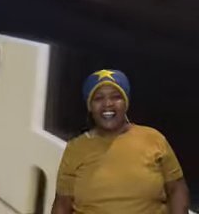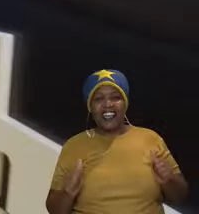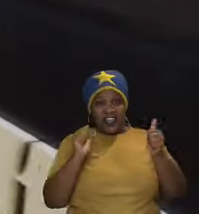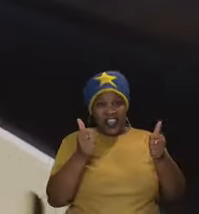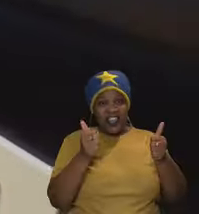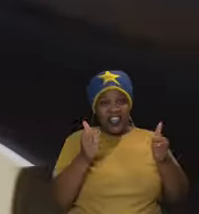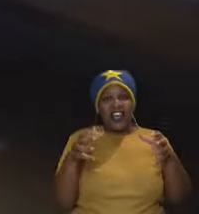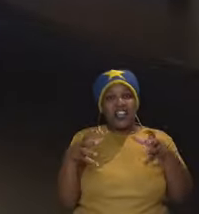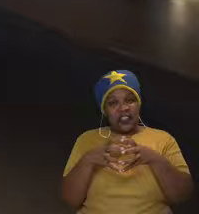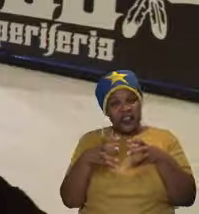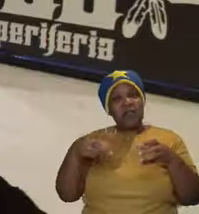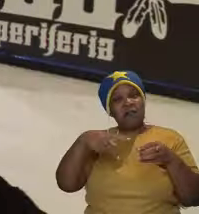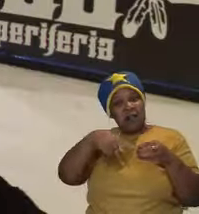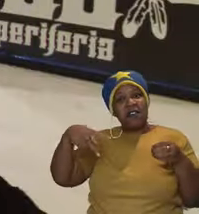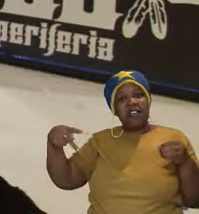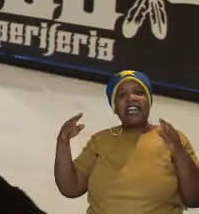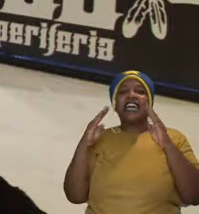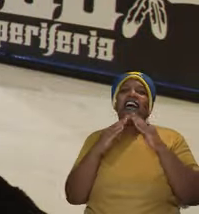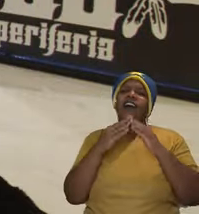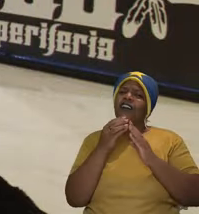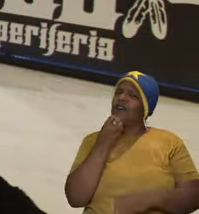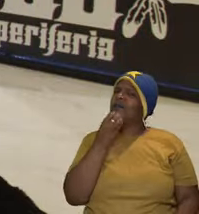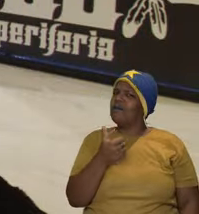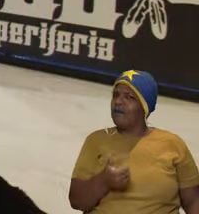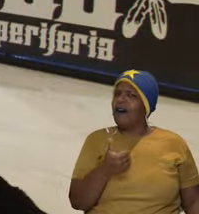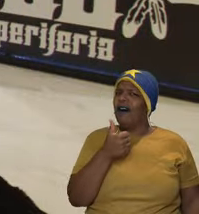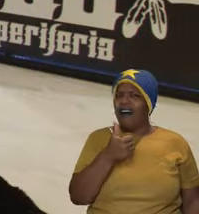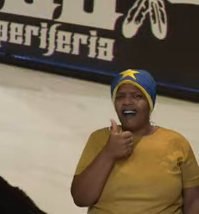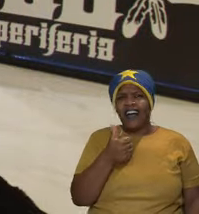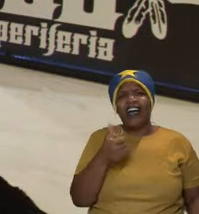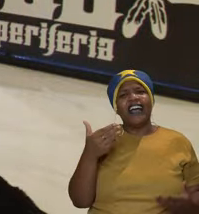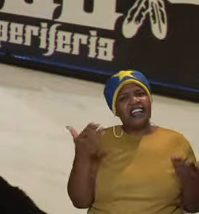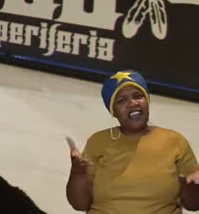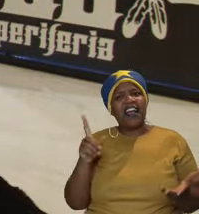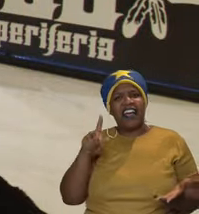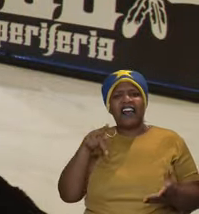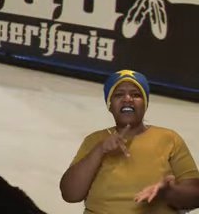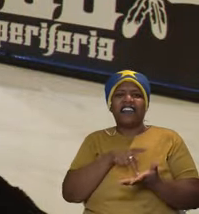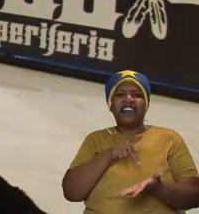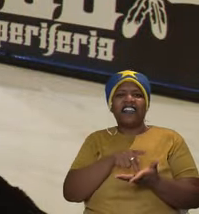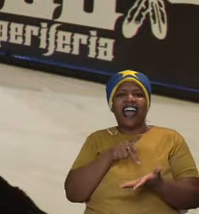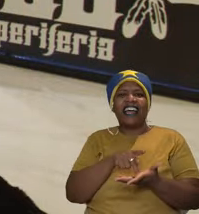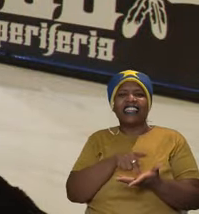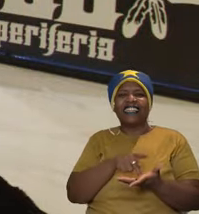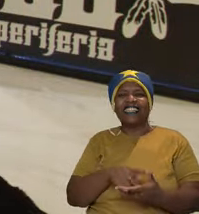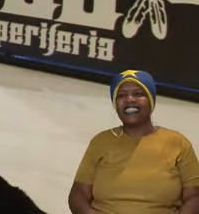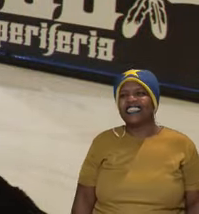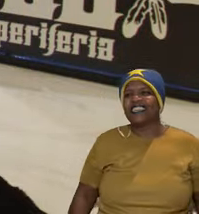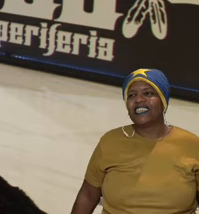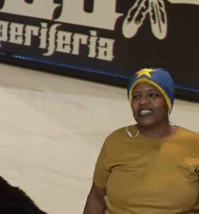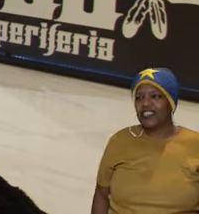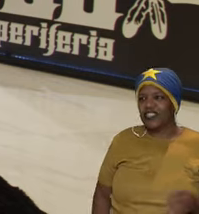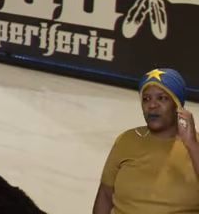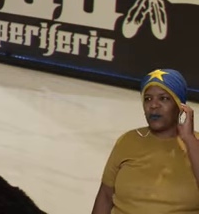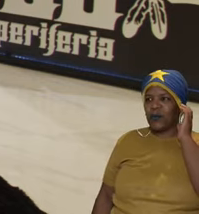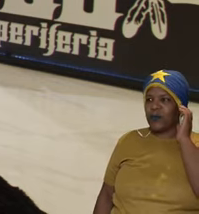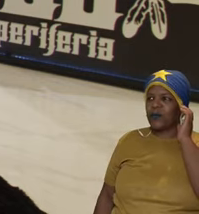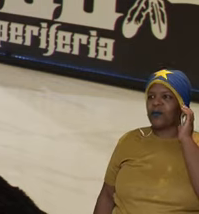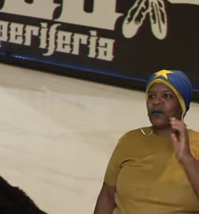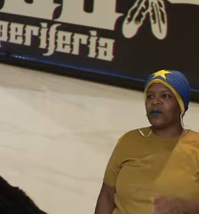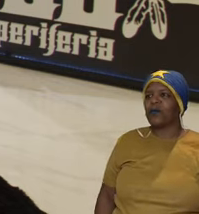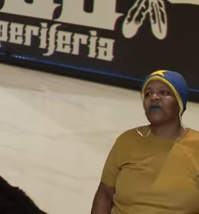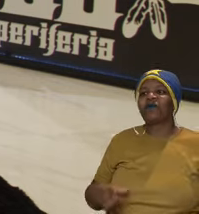Tribo da periferia em casa, coisa mano. Coisa boa, hein, mano. E é isso, velho. E aí, Lery? Então. E aí, mano?